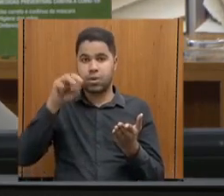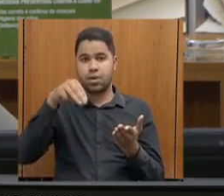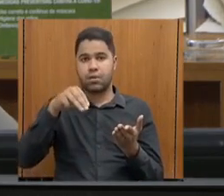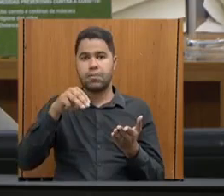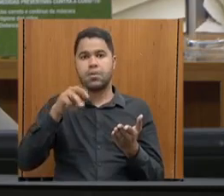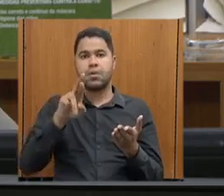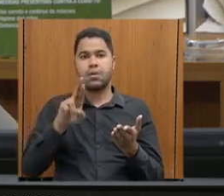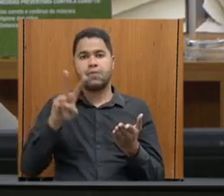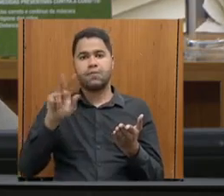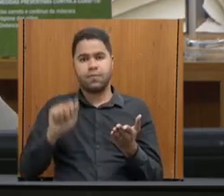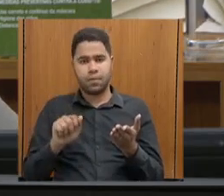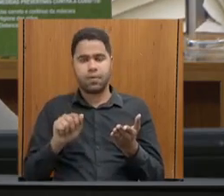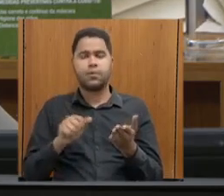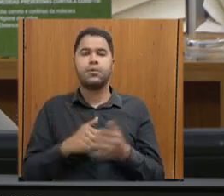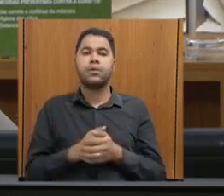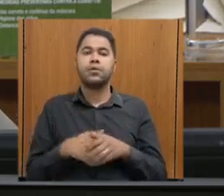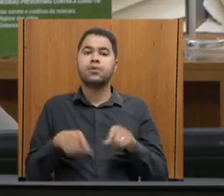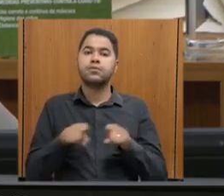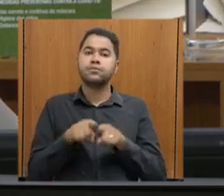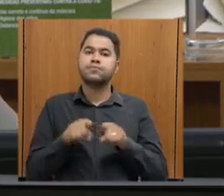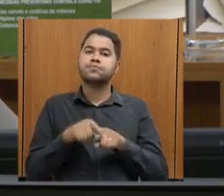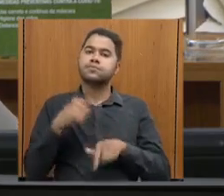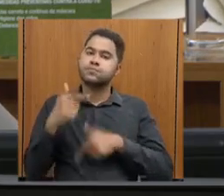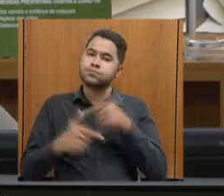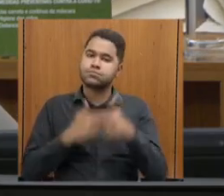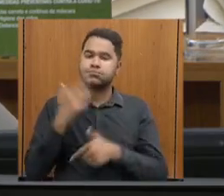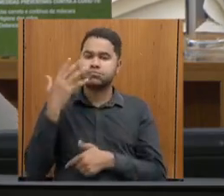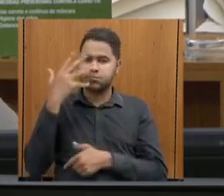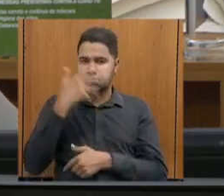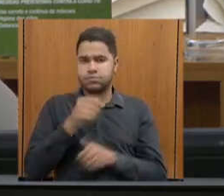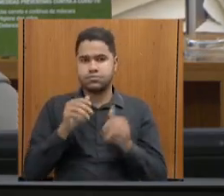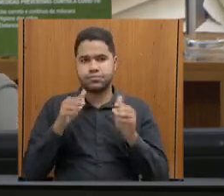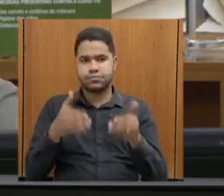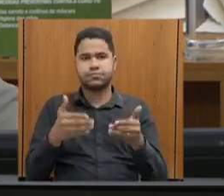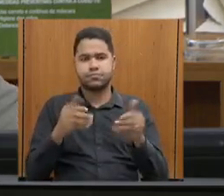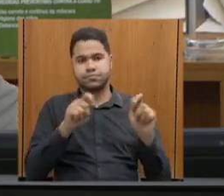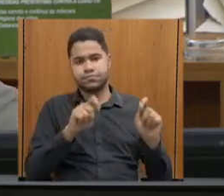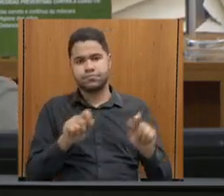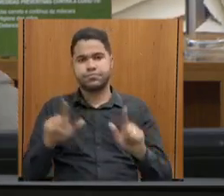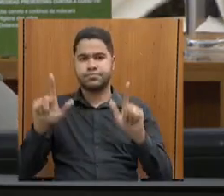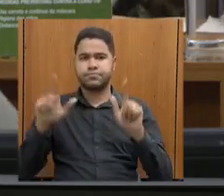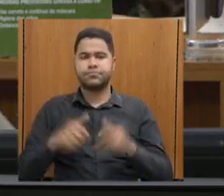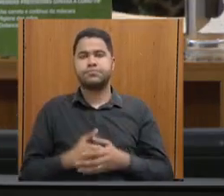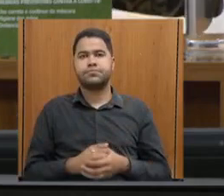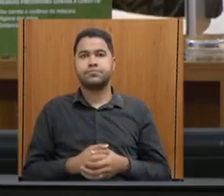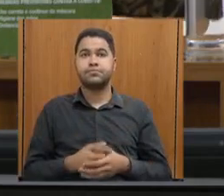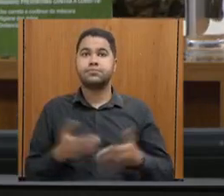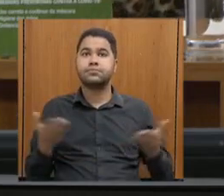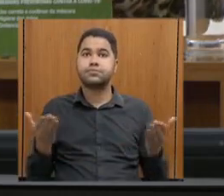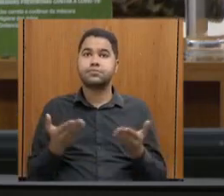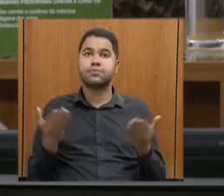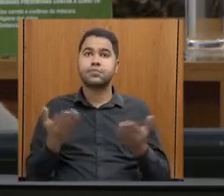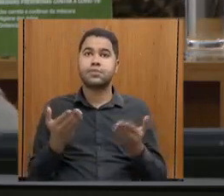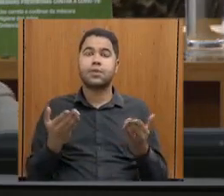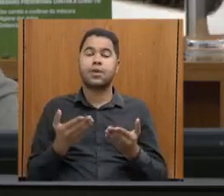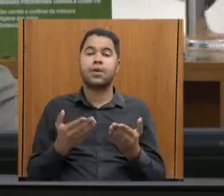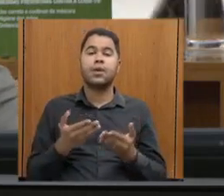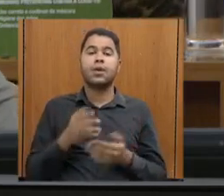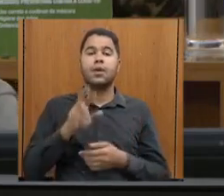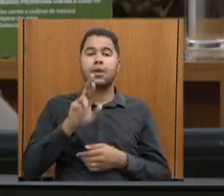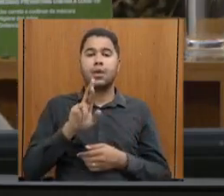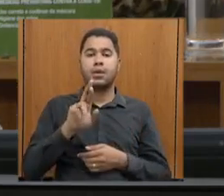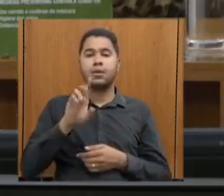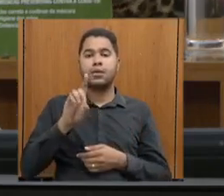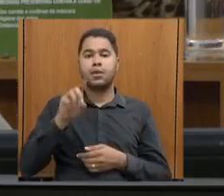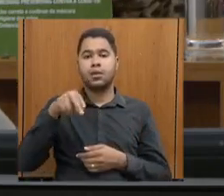sensibilizou com a importância da reurb-e tem feito um belíssimo trabalho nesse sentido pode passar por favor bom agora os resultados da rmbh